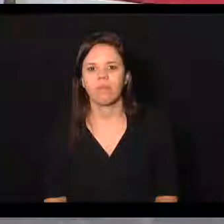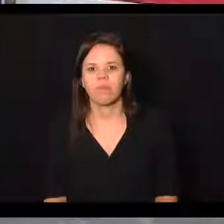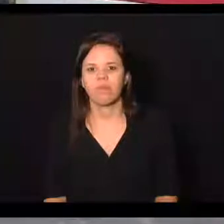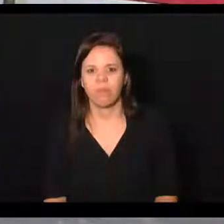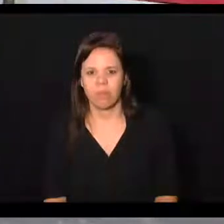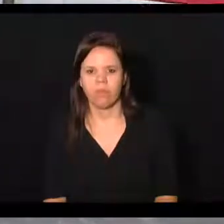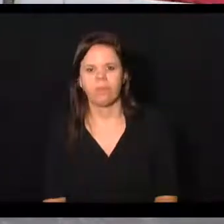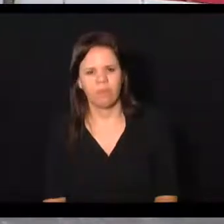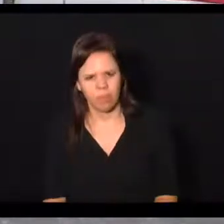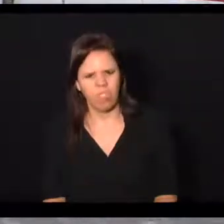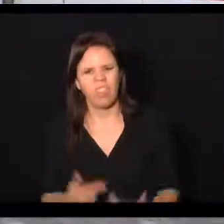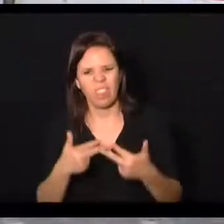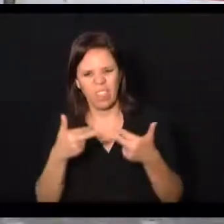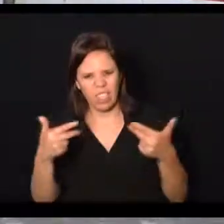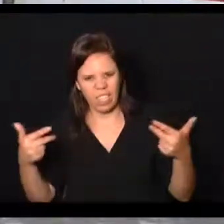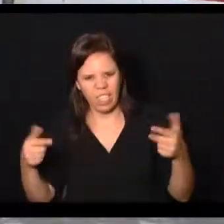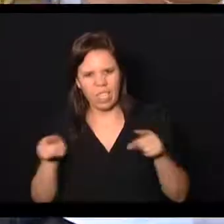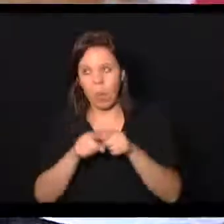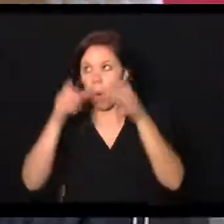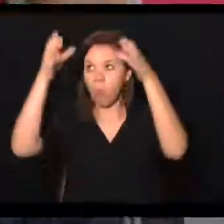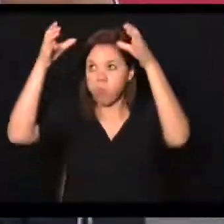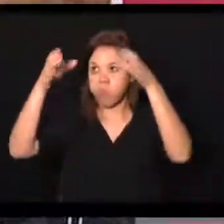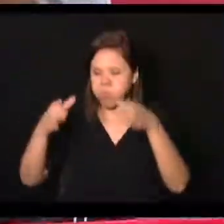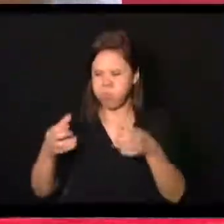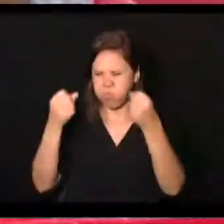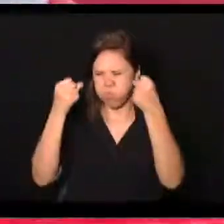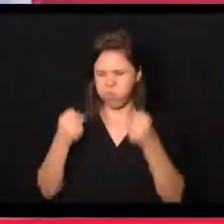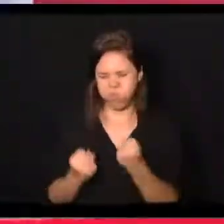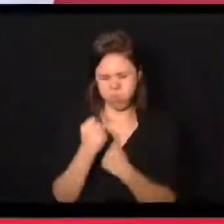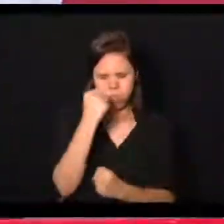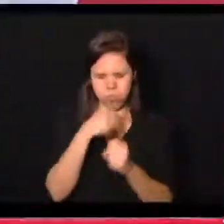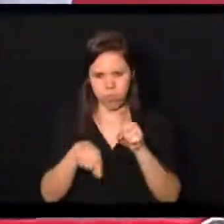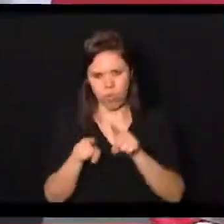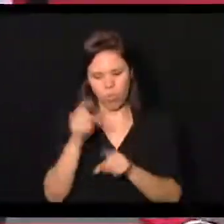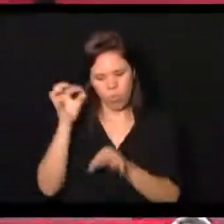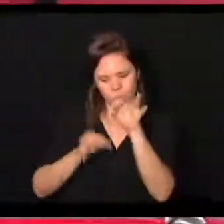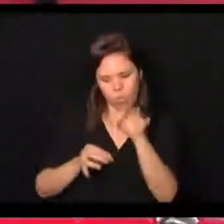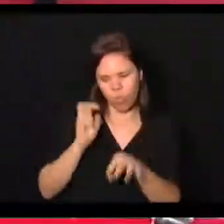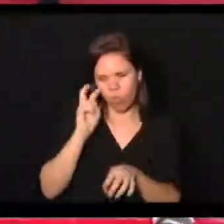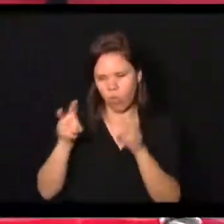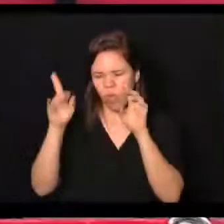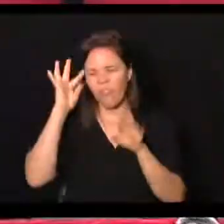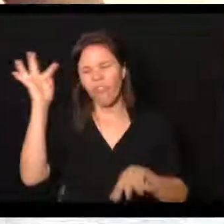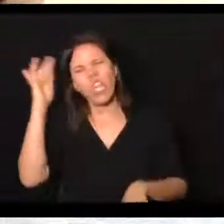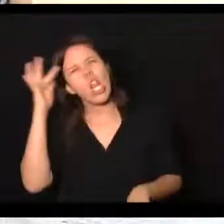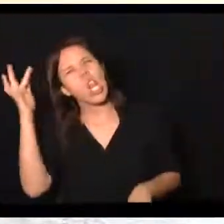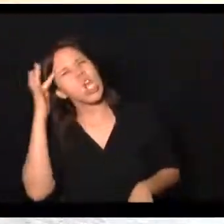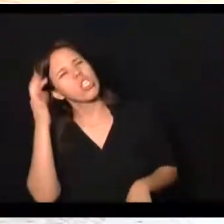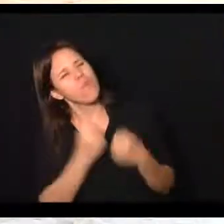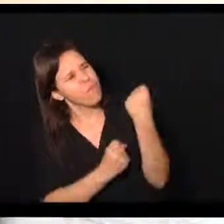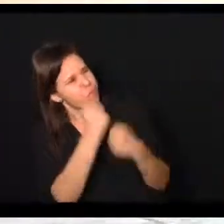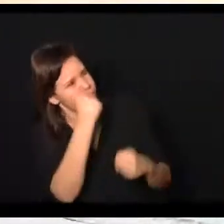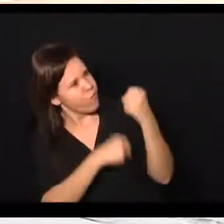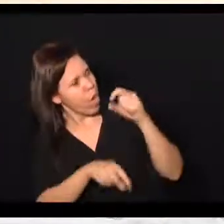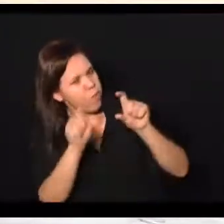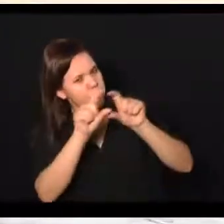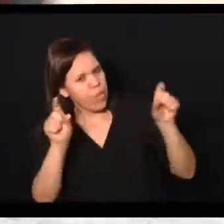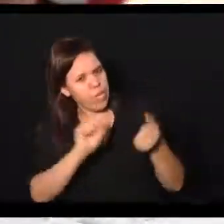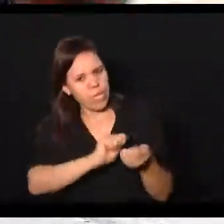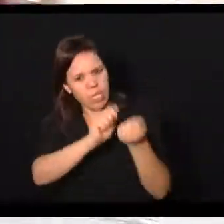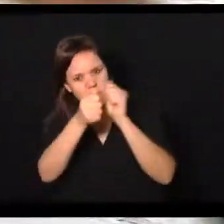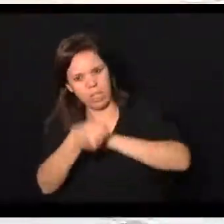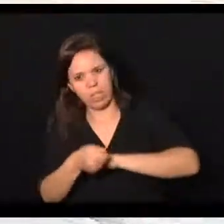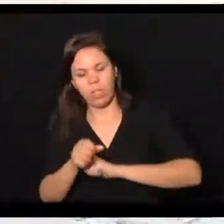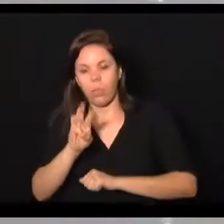Há mais coisas entre os sacos de areia e os ringues do que julga a nossa van filosofia do boxe. A frase adaptada de